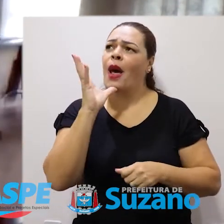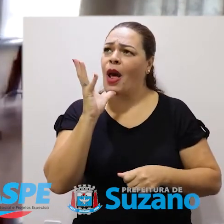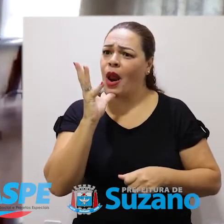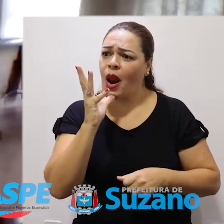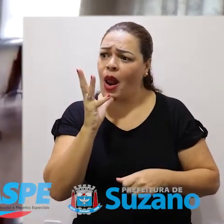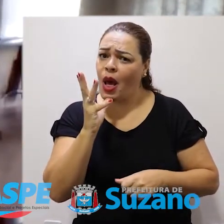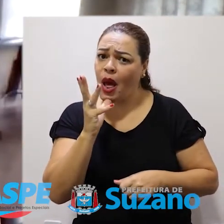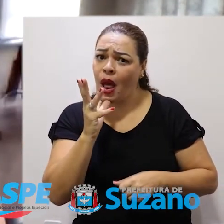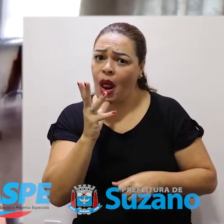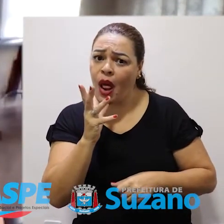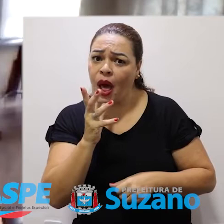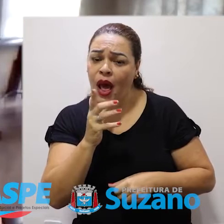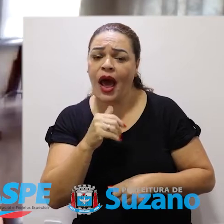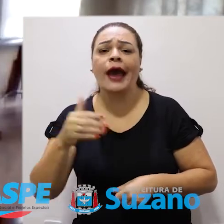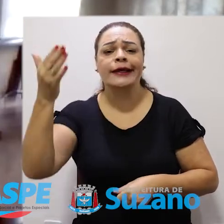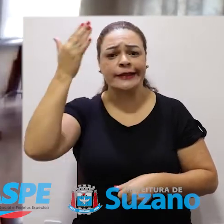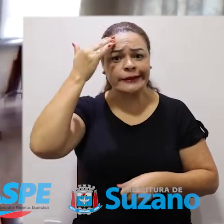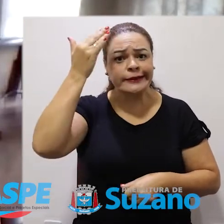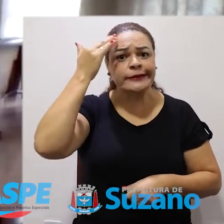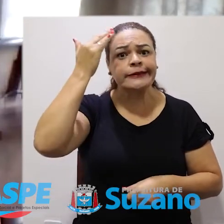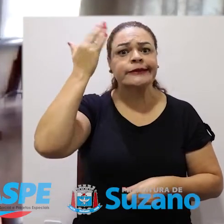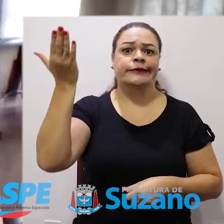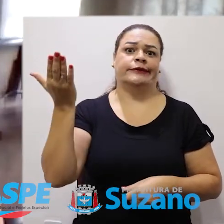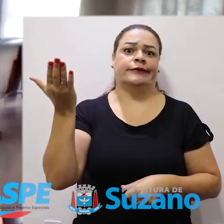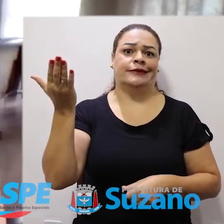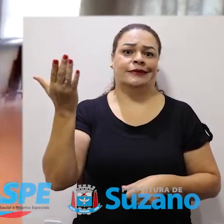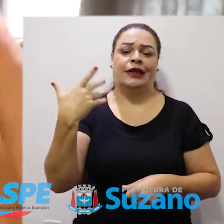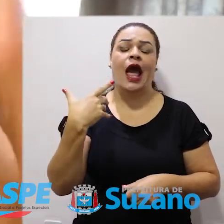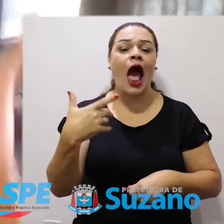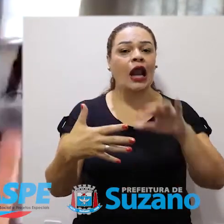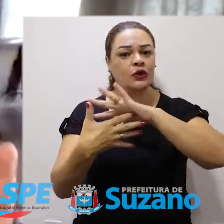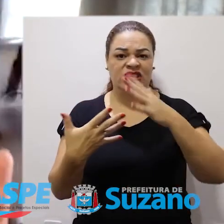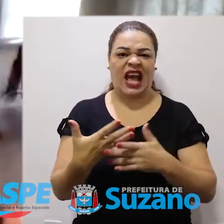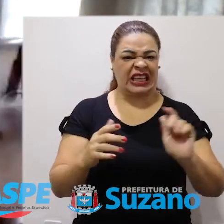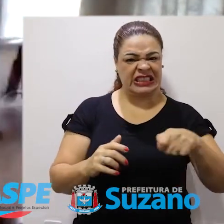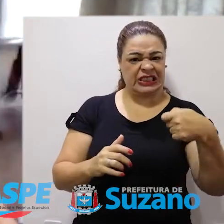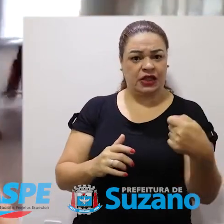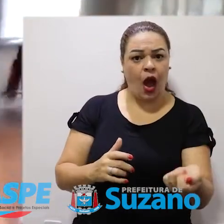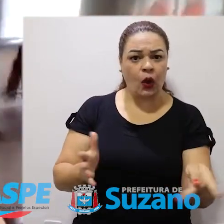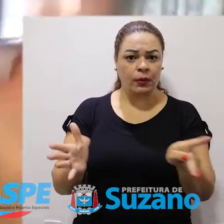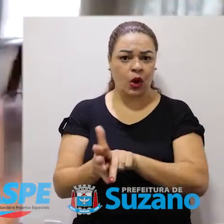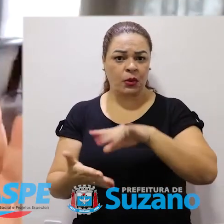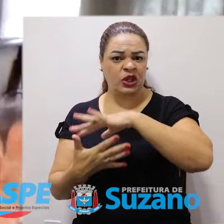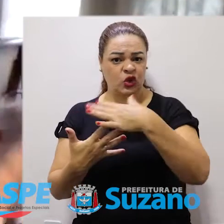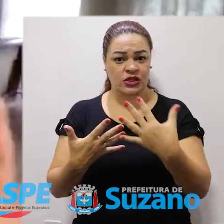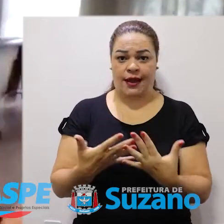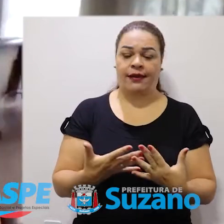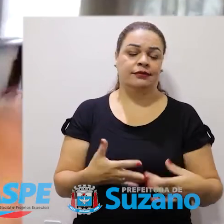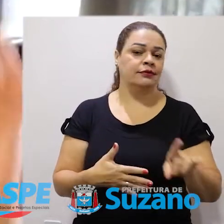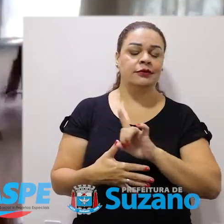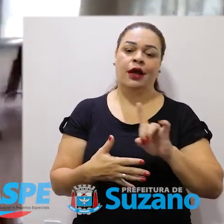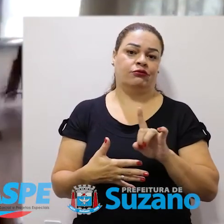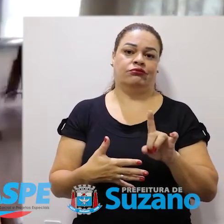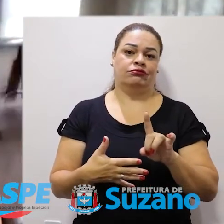para colocar essa pessoa em contato com a língua de sinais. E não é um contato com sinal, gente. Sinal não é língua de sinais. Lembra lá que eu estou dizendo para vocês desde o